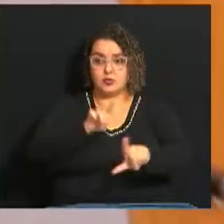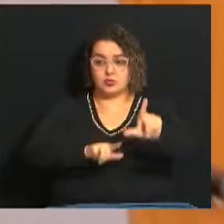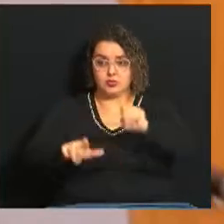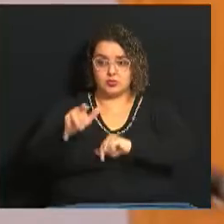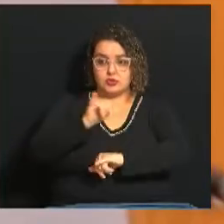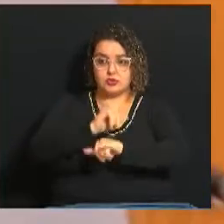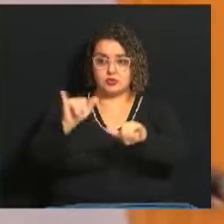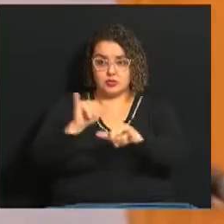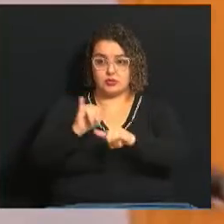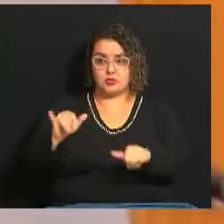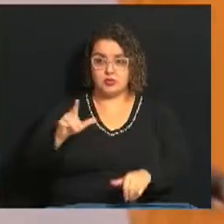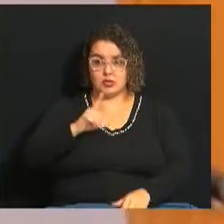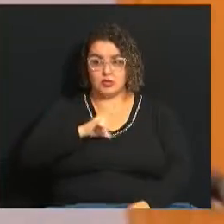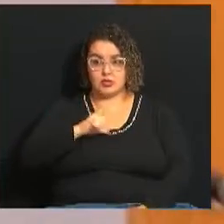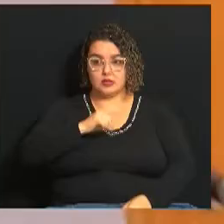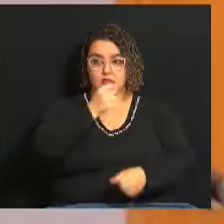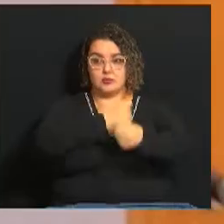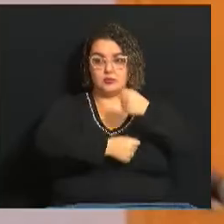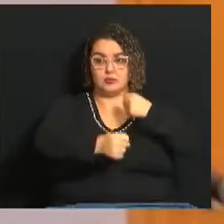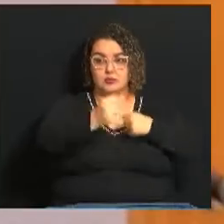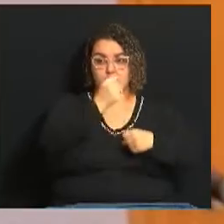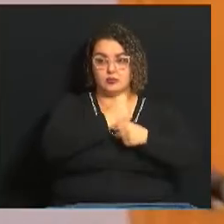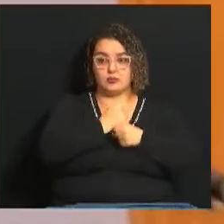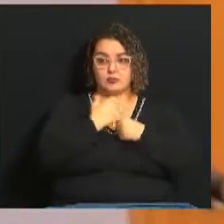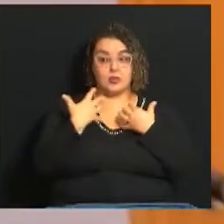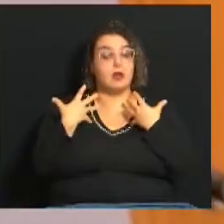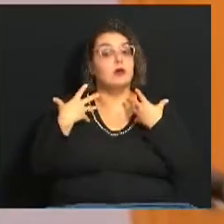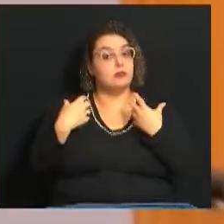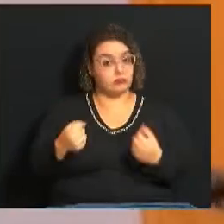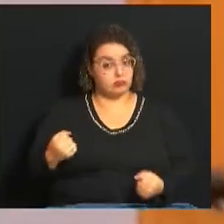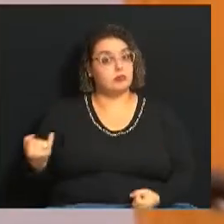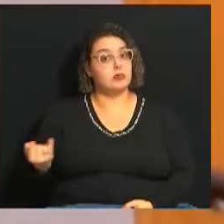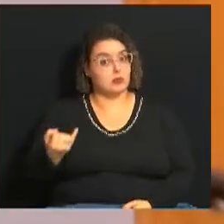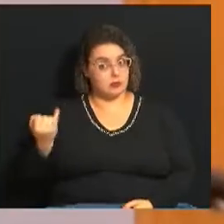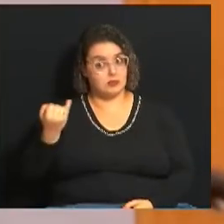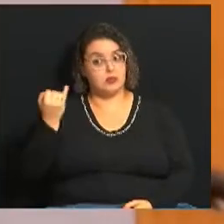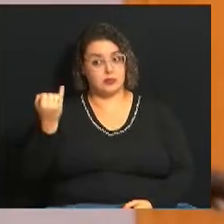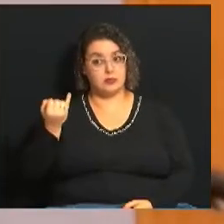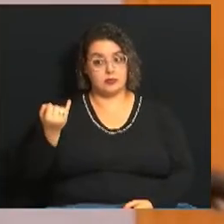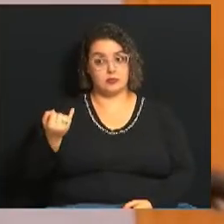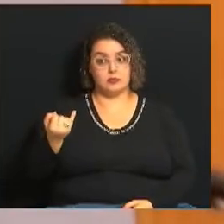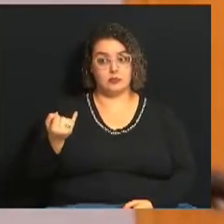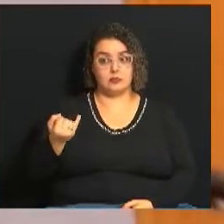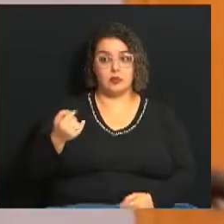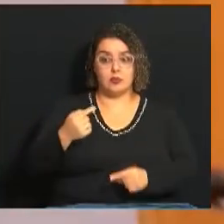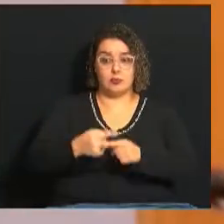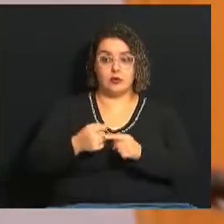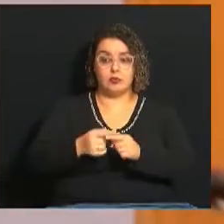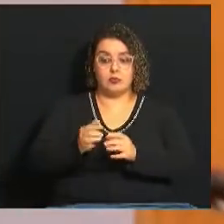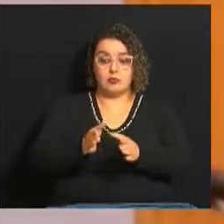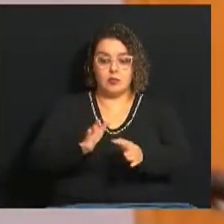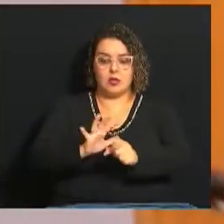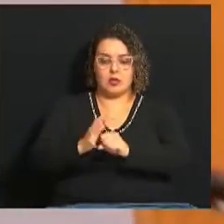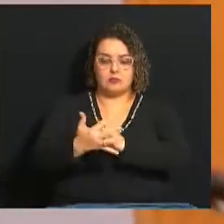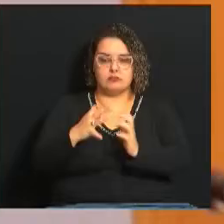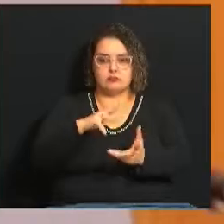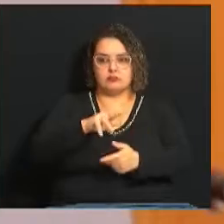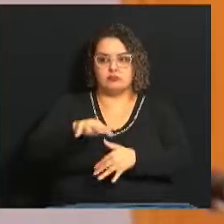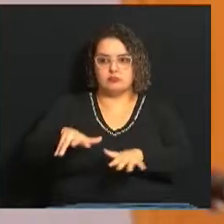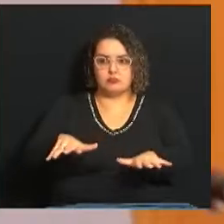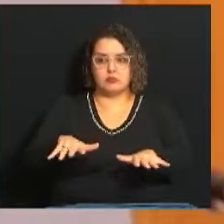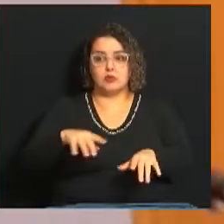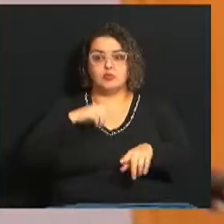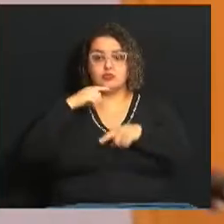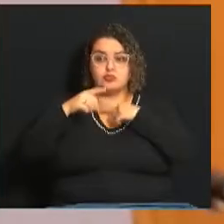gente teve o ano passado uma adesão muito significativa, eu falo significativa porque a gente estava em meio à pandemia com muitas dúvidas, muitas